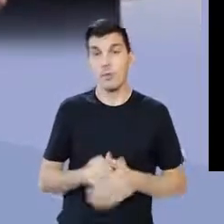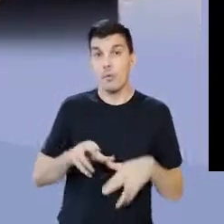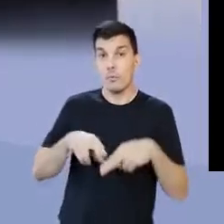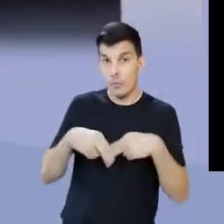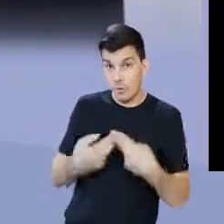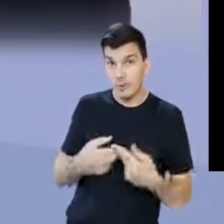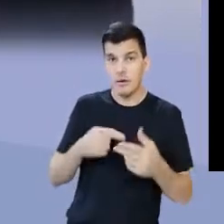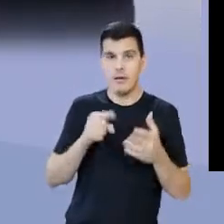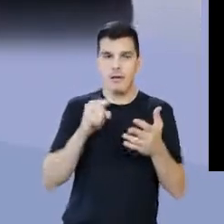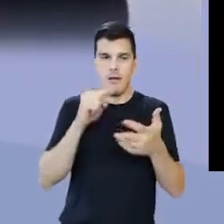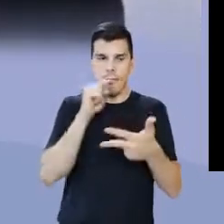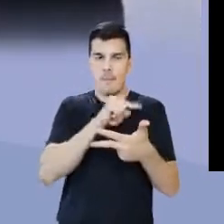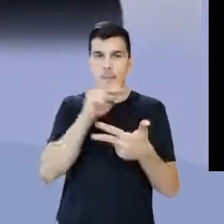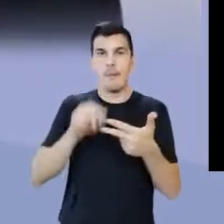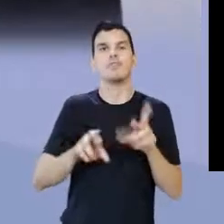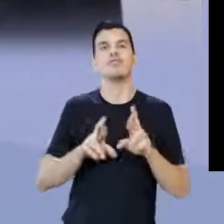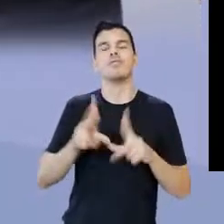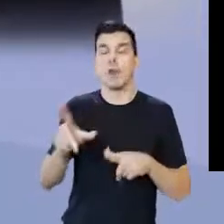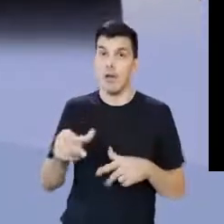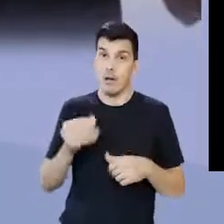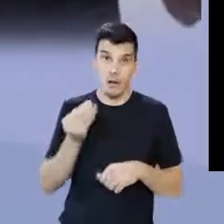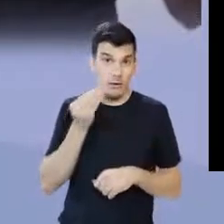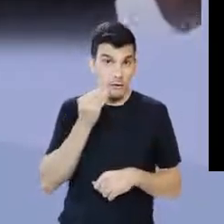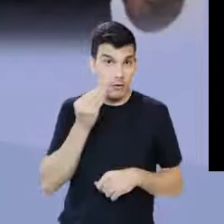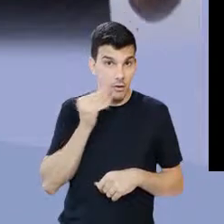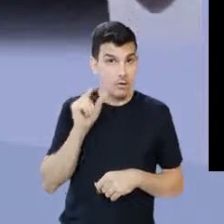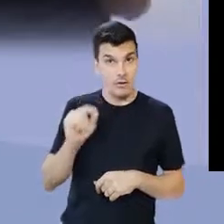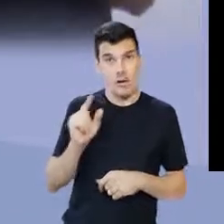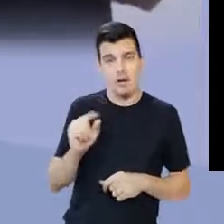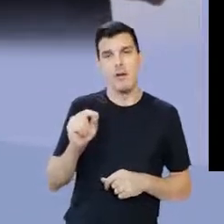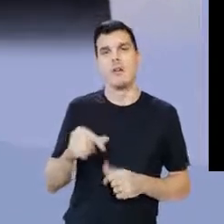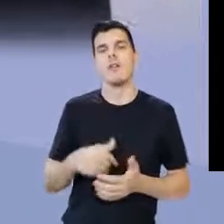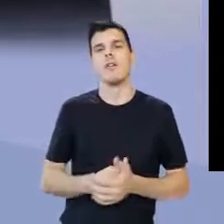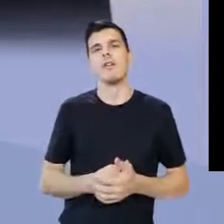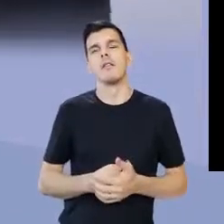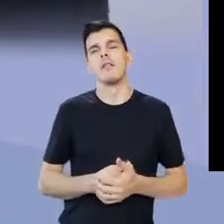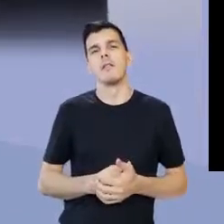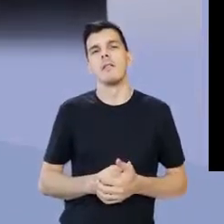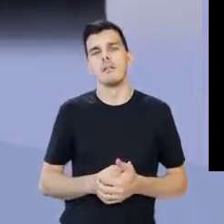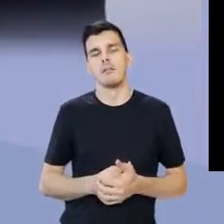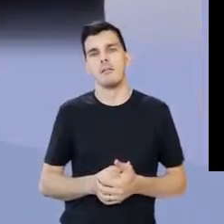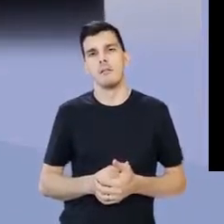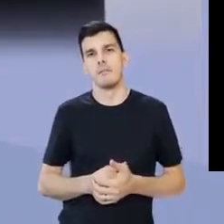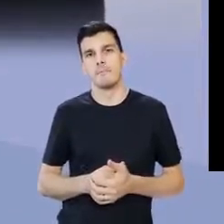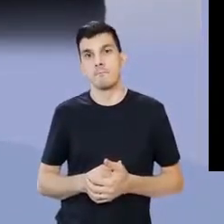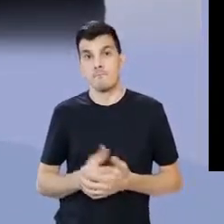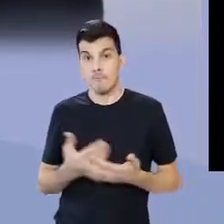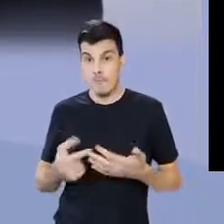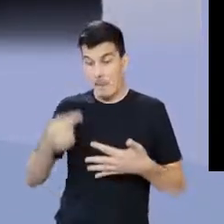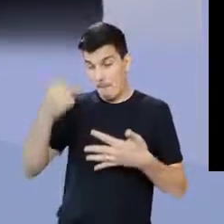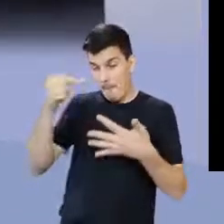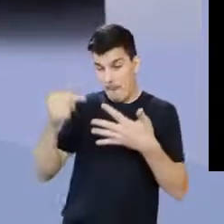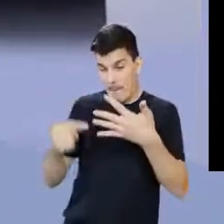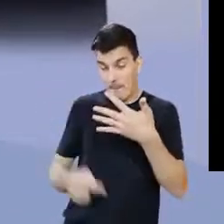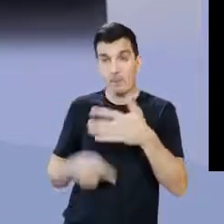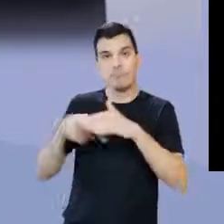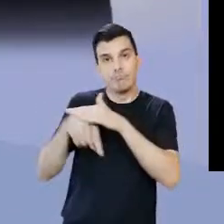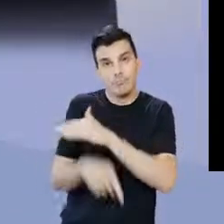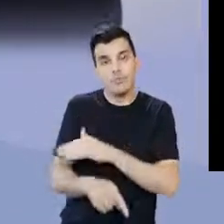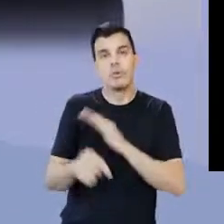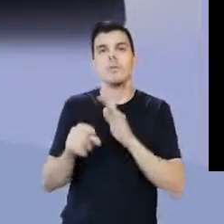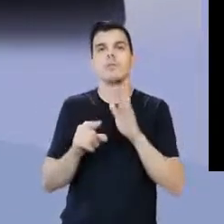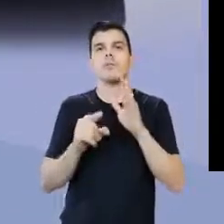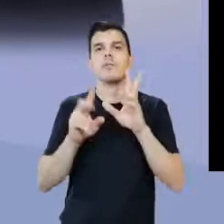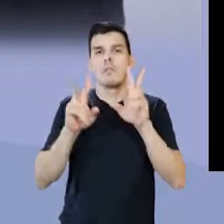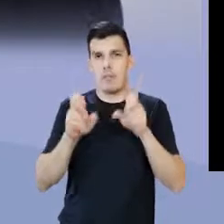meu aluno, essas são as diferenças. É claro, contudo, todavia, como a Grécia, né, é muito extensa,